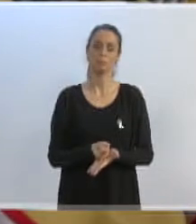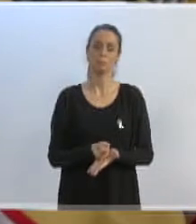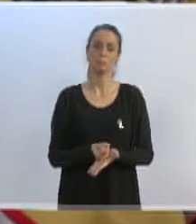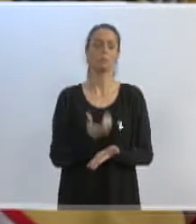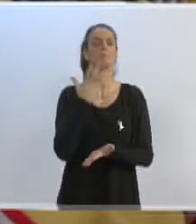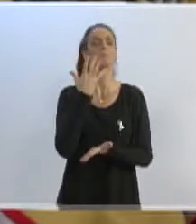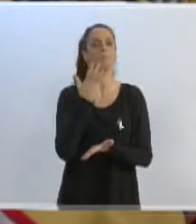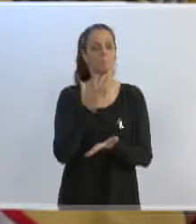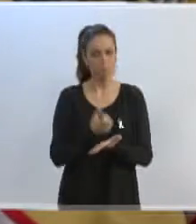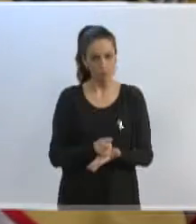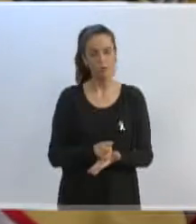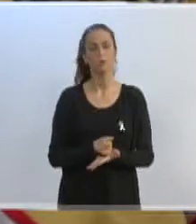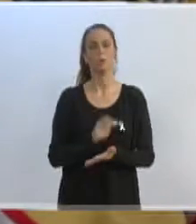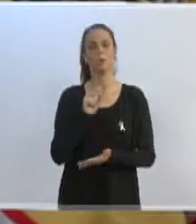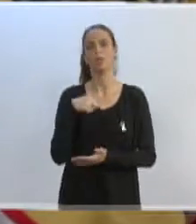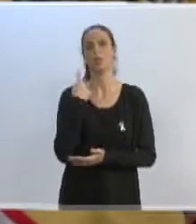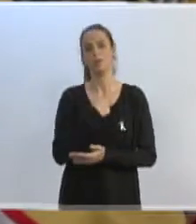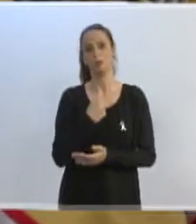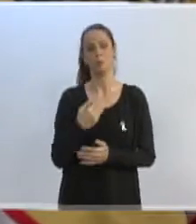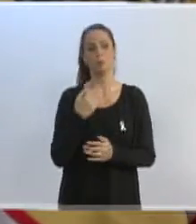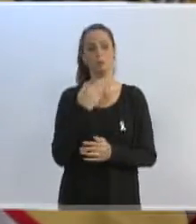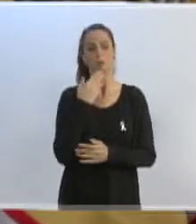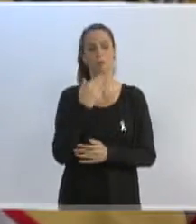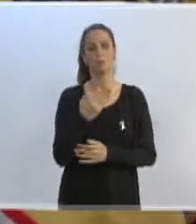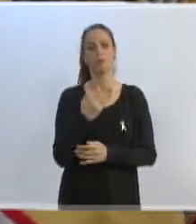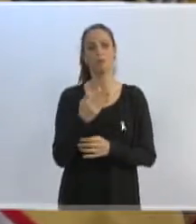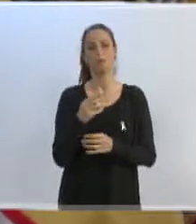a nossa questão, né, inerente a esse